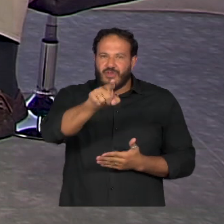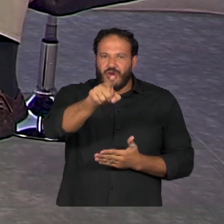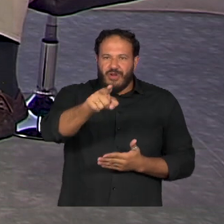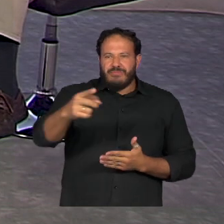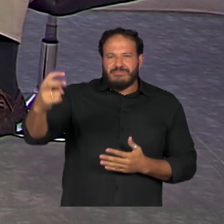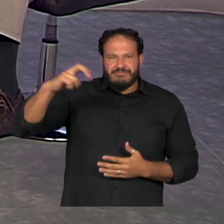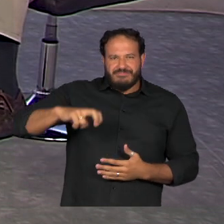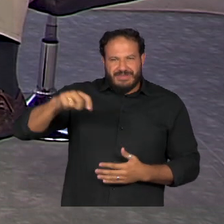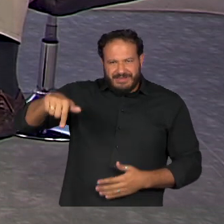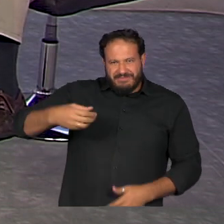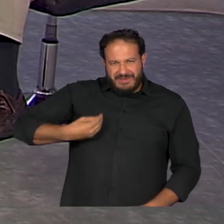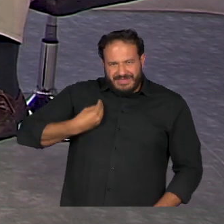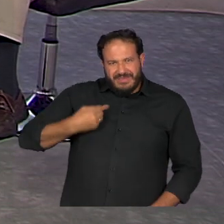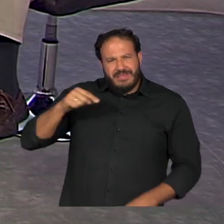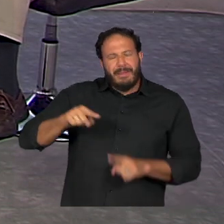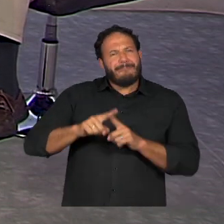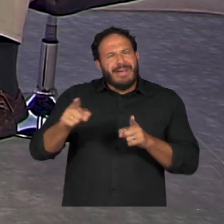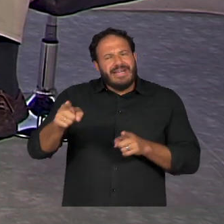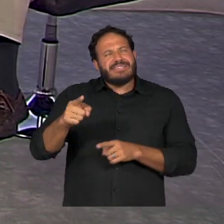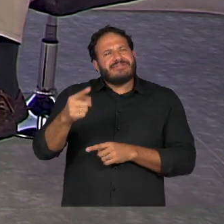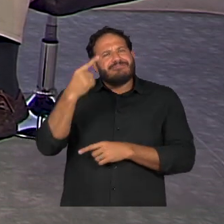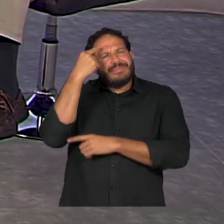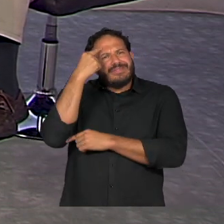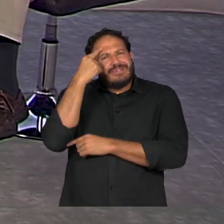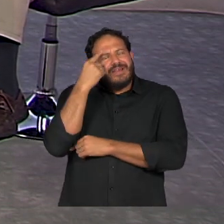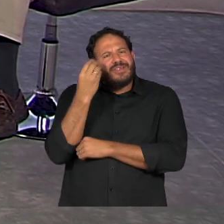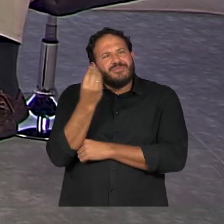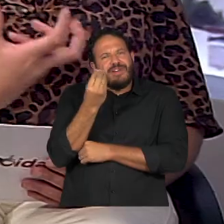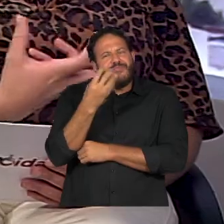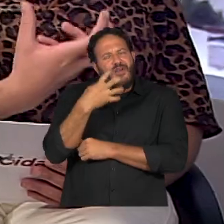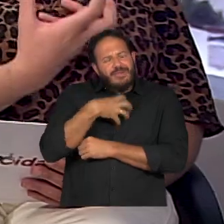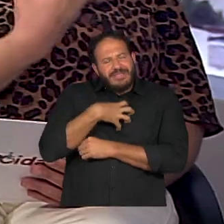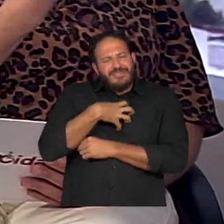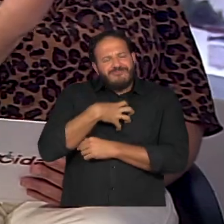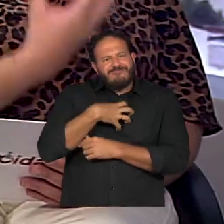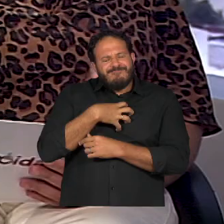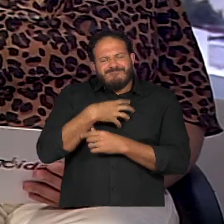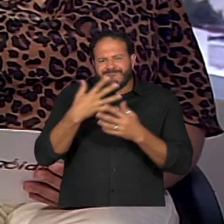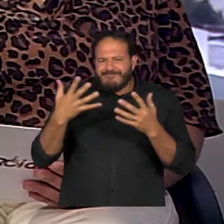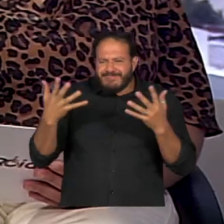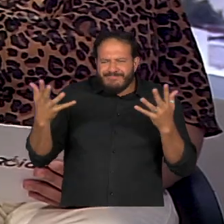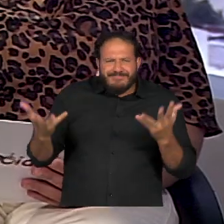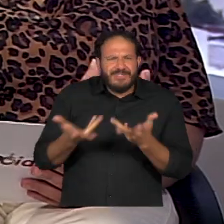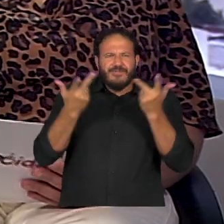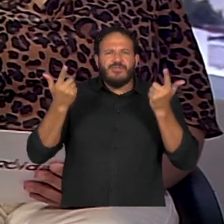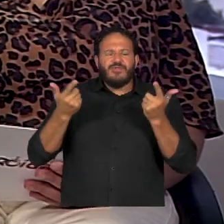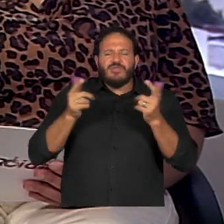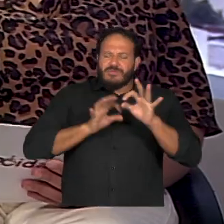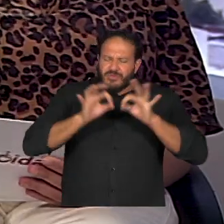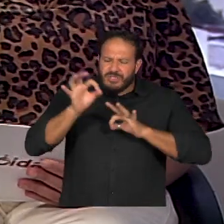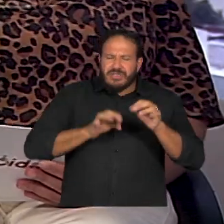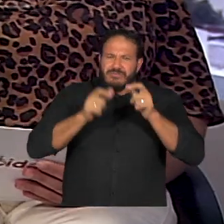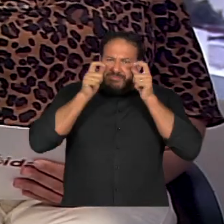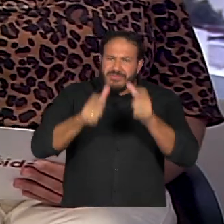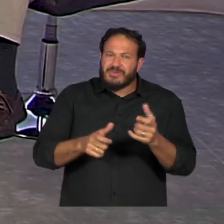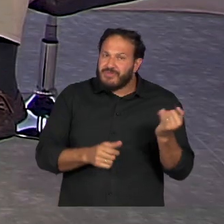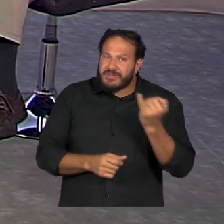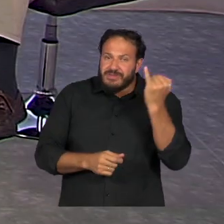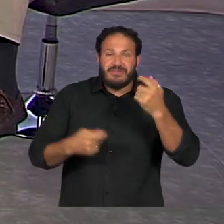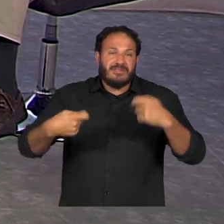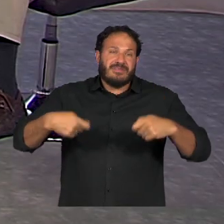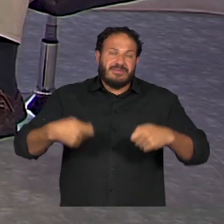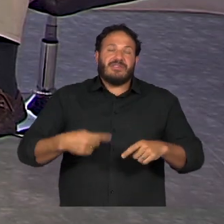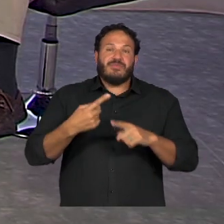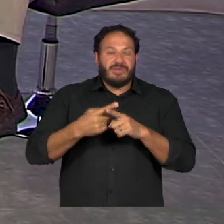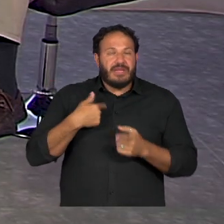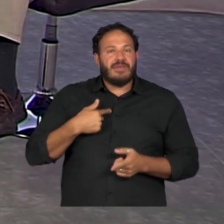presença mas por pensar de uma forma tão concreta em um projeto tão interessante tão necessário porque a boa